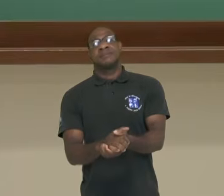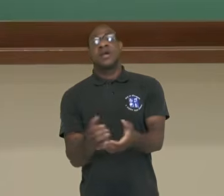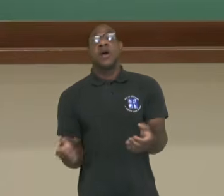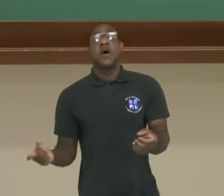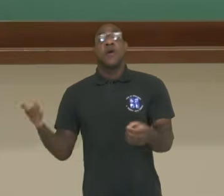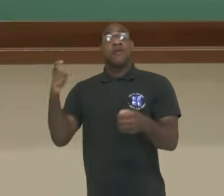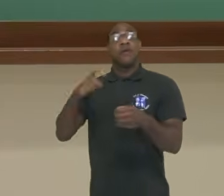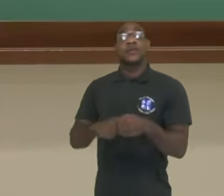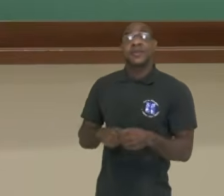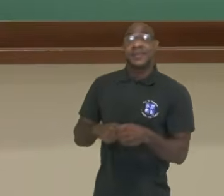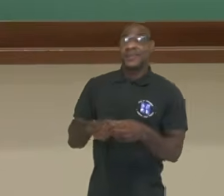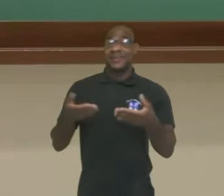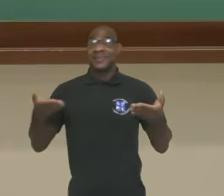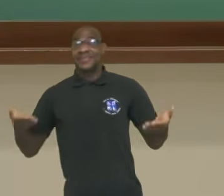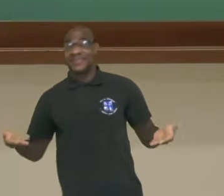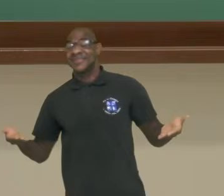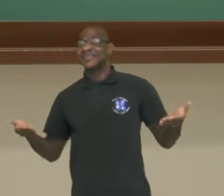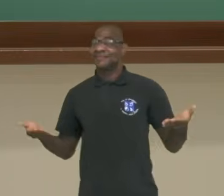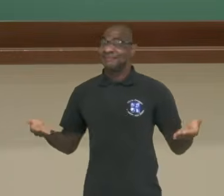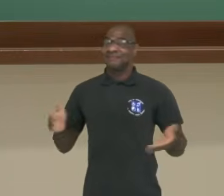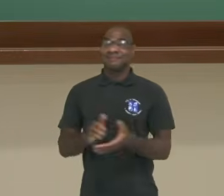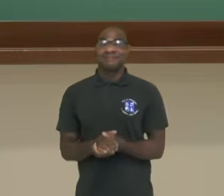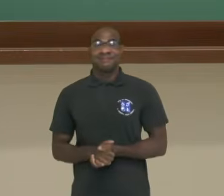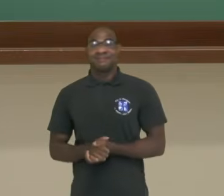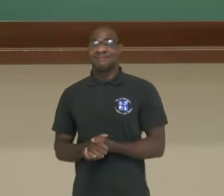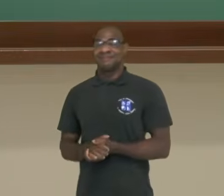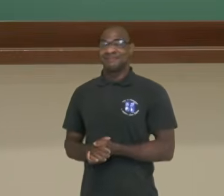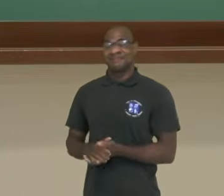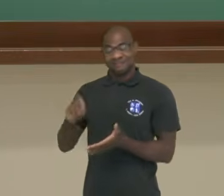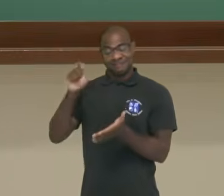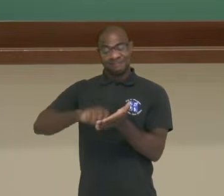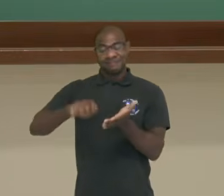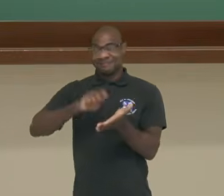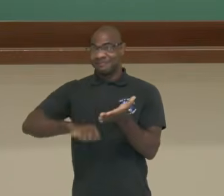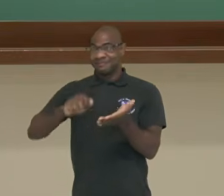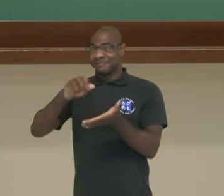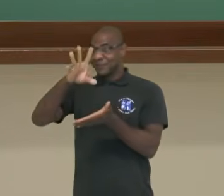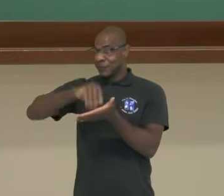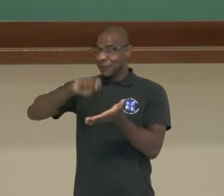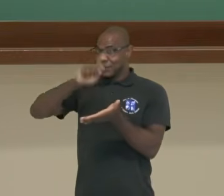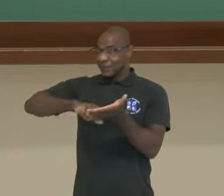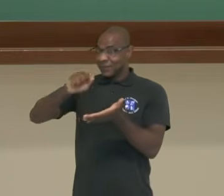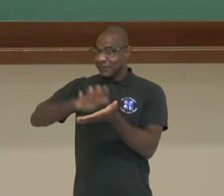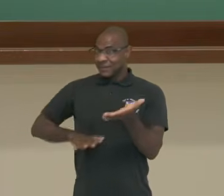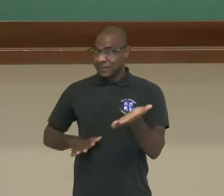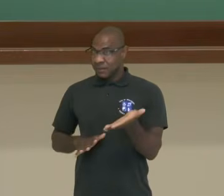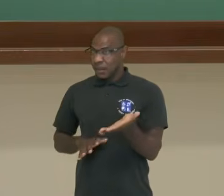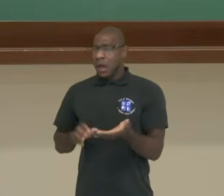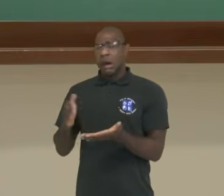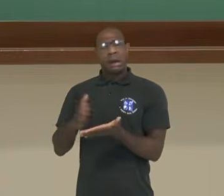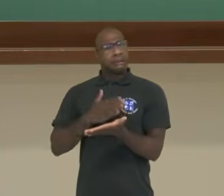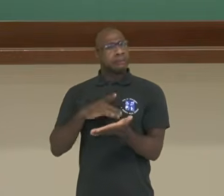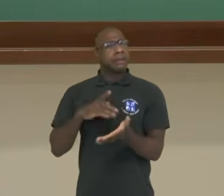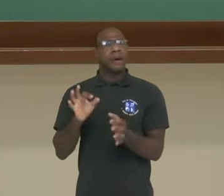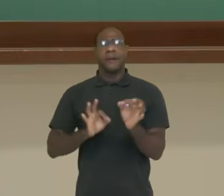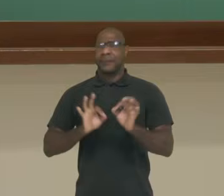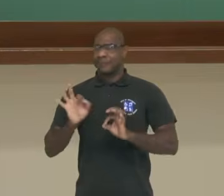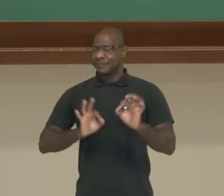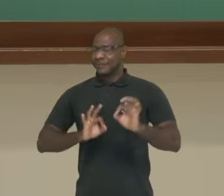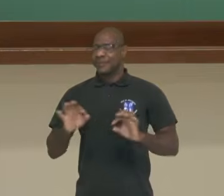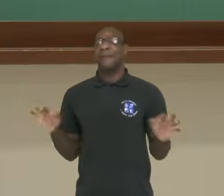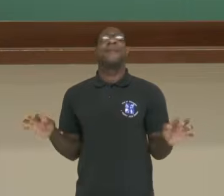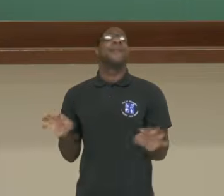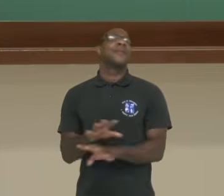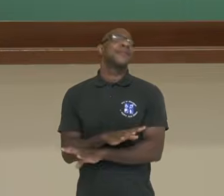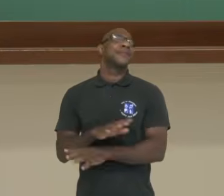Voltei, gente bonita! E aí, anotou a atividade no teu caderno? Conta uma coisa para mim, esse caderno está organizado? Olha lá, hein? Tua professora de